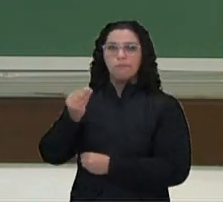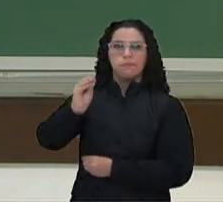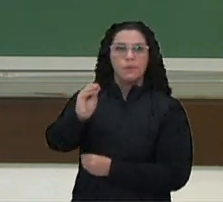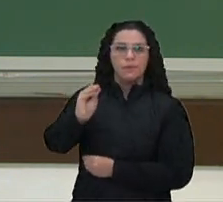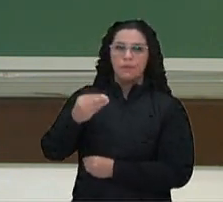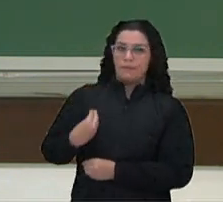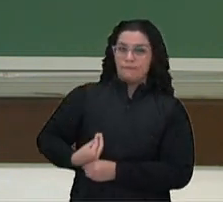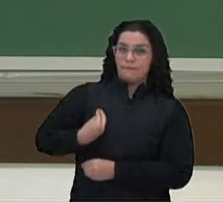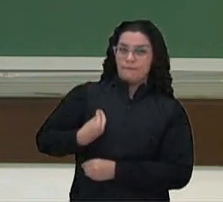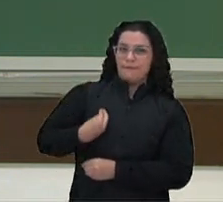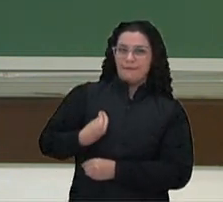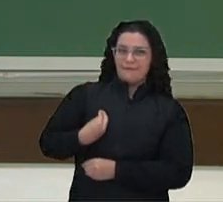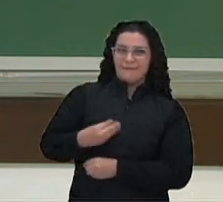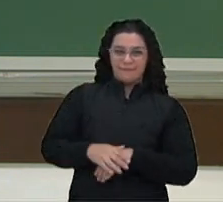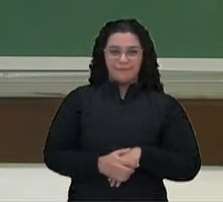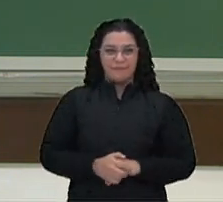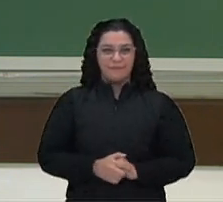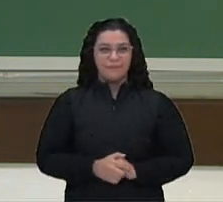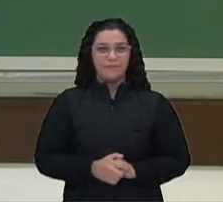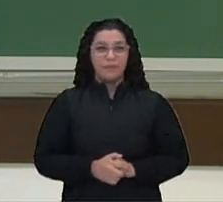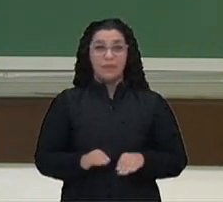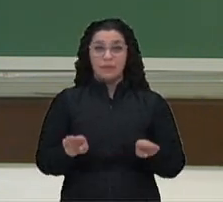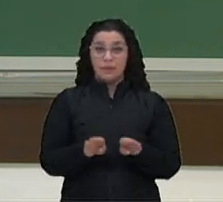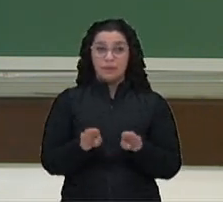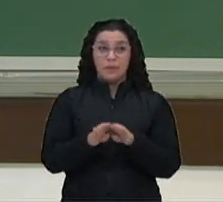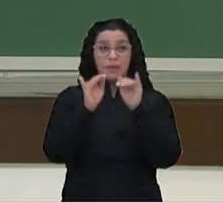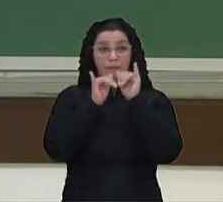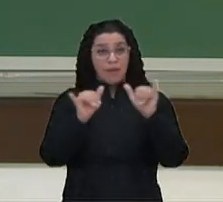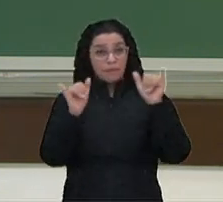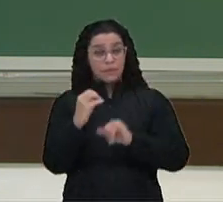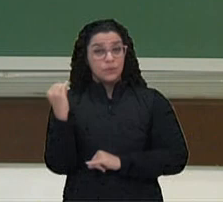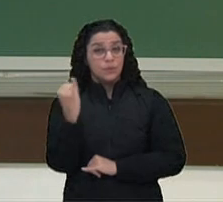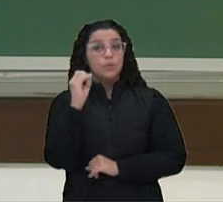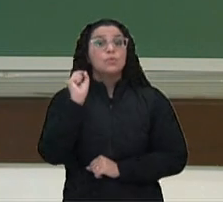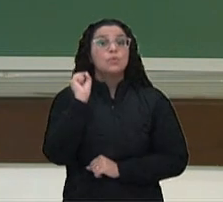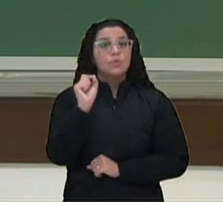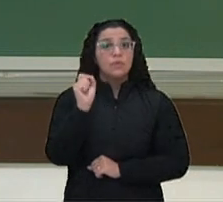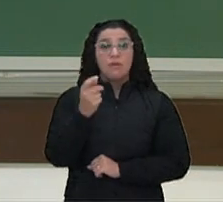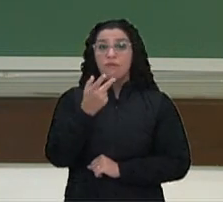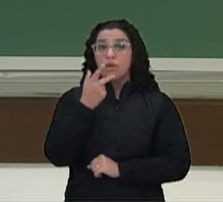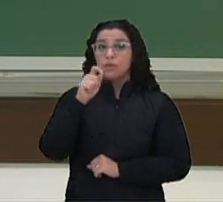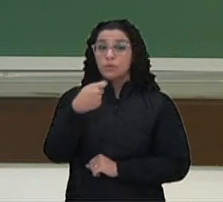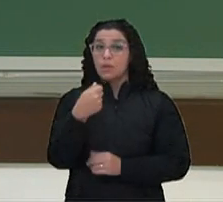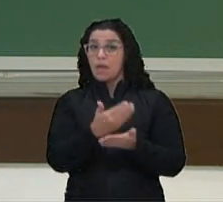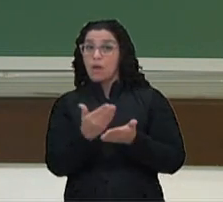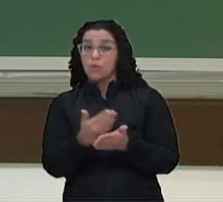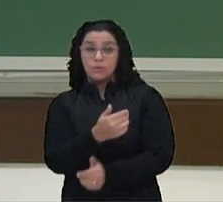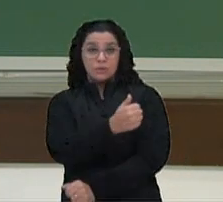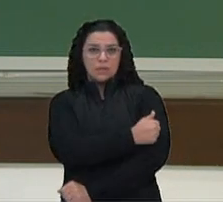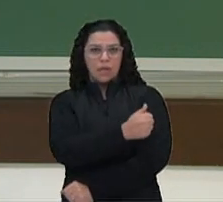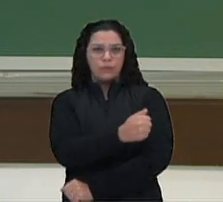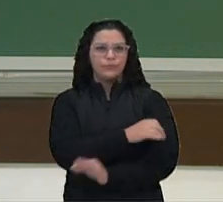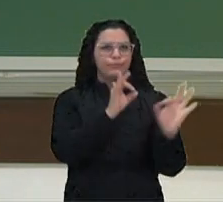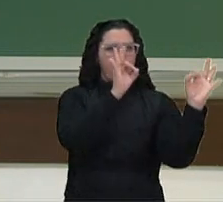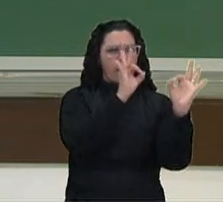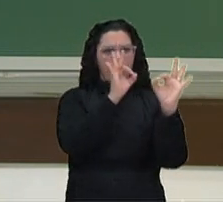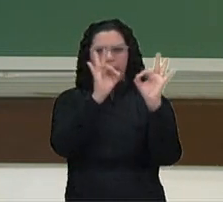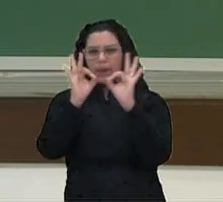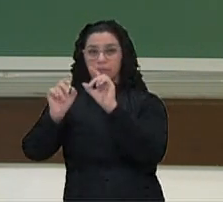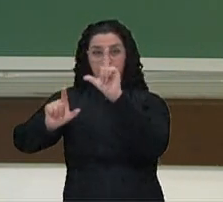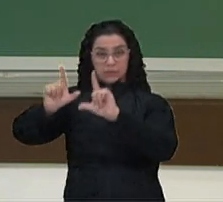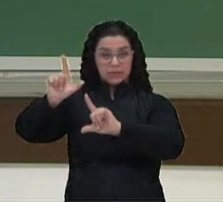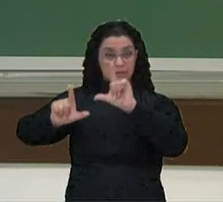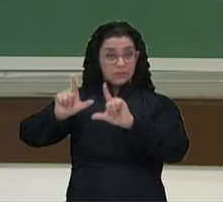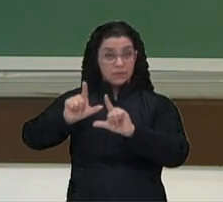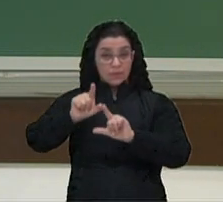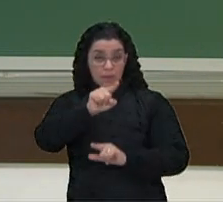de vocês lá, ok? Um outro recado importante também é falar sobre os alunos que estão assistindo as aulas pela TV.